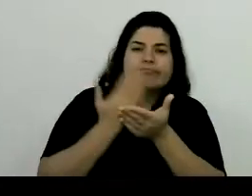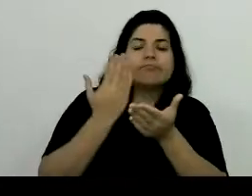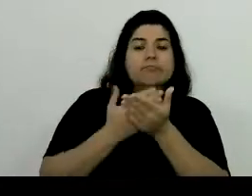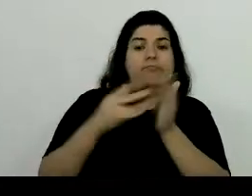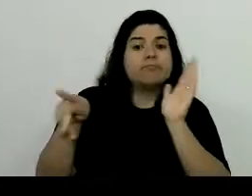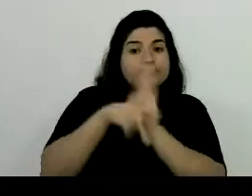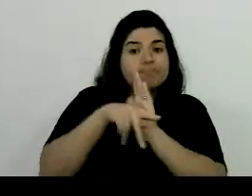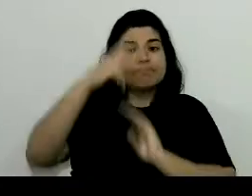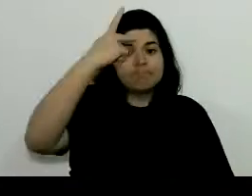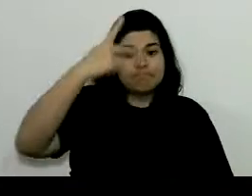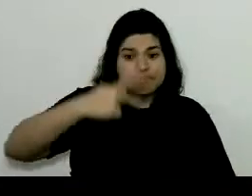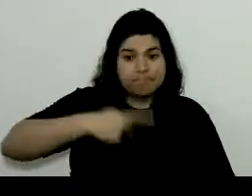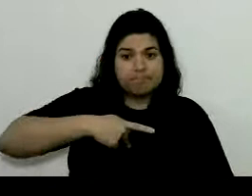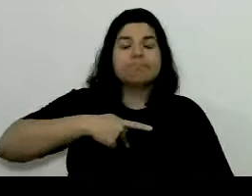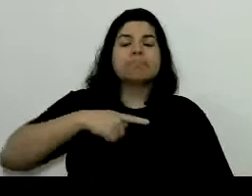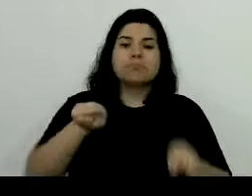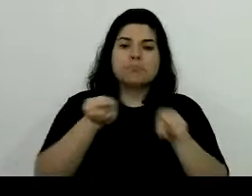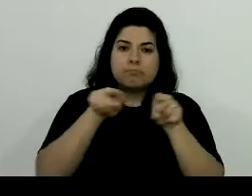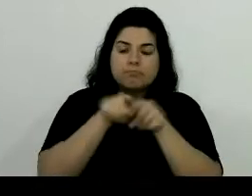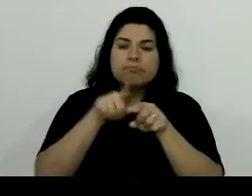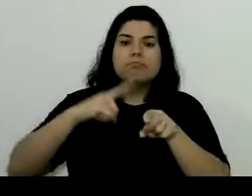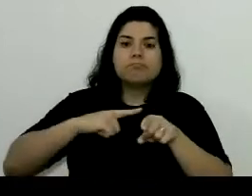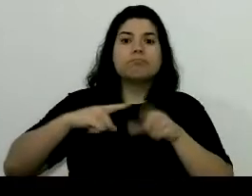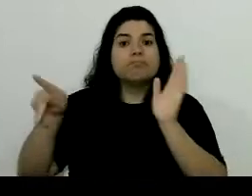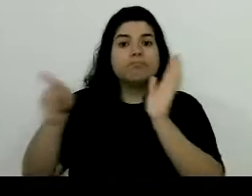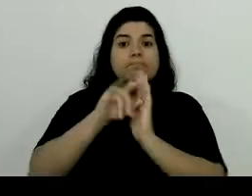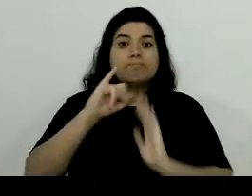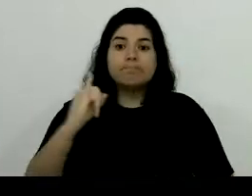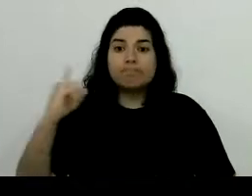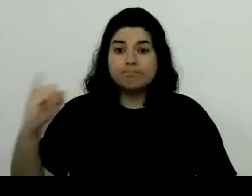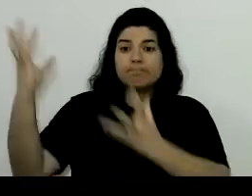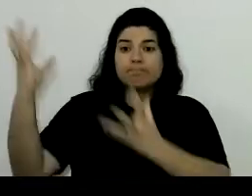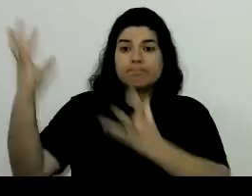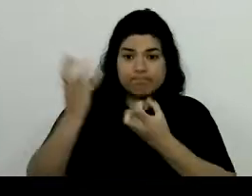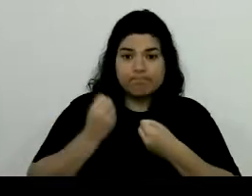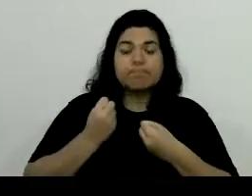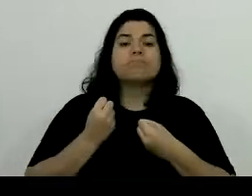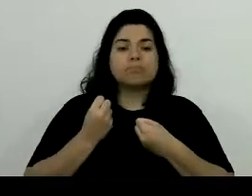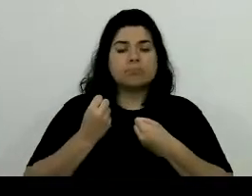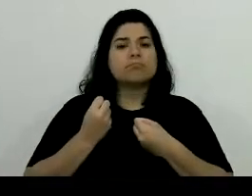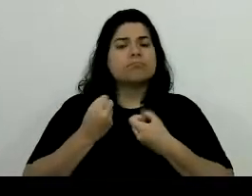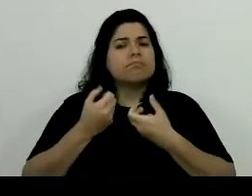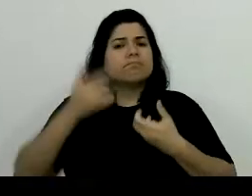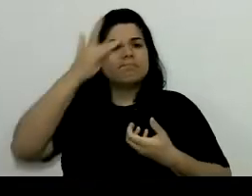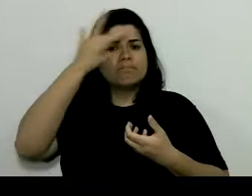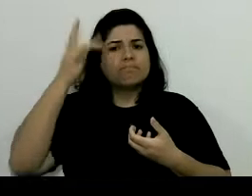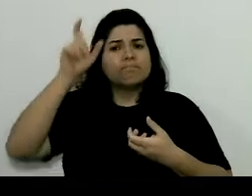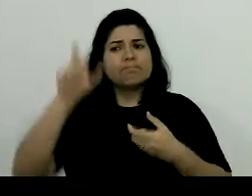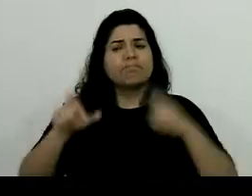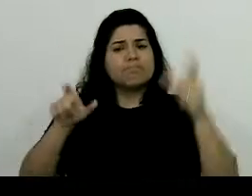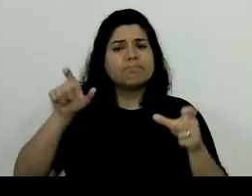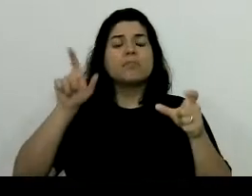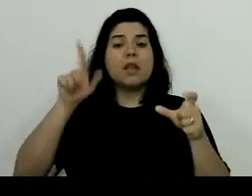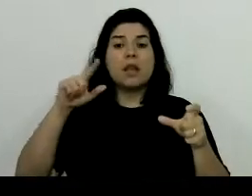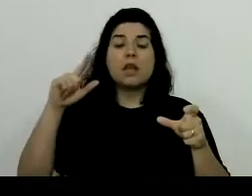pessoais e também arquivos institucionais, né, de pessoas e instituições que foram importantes